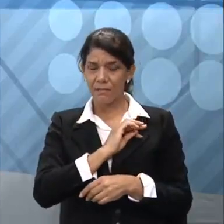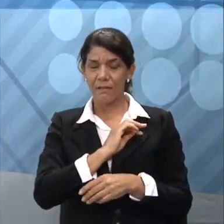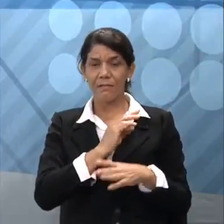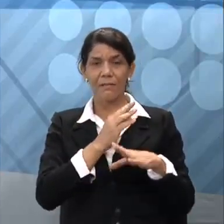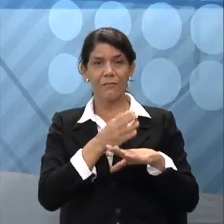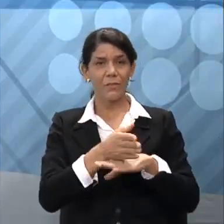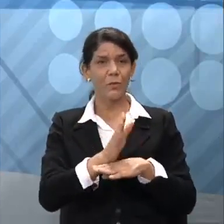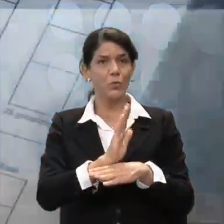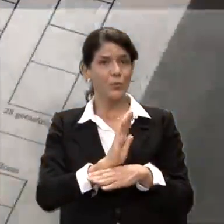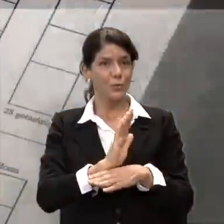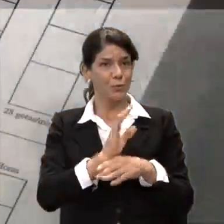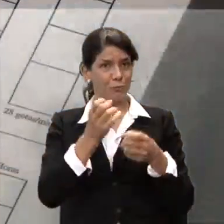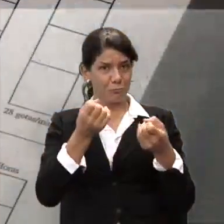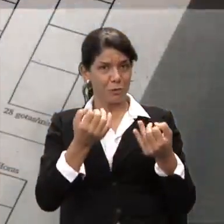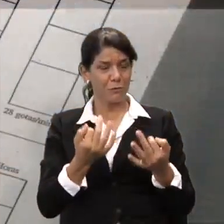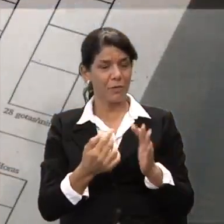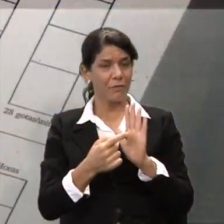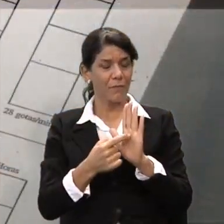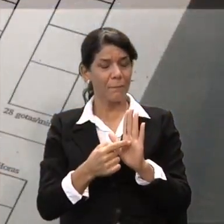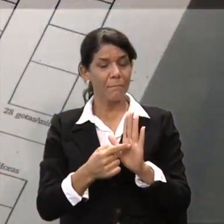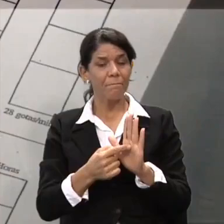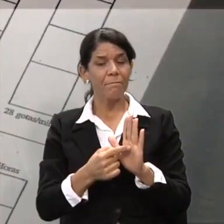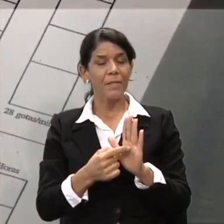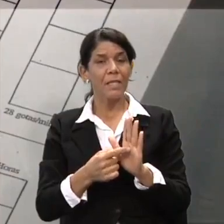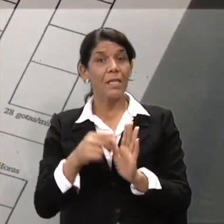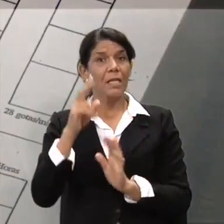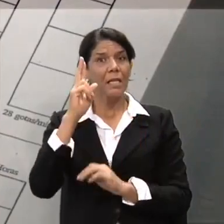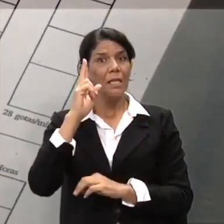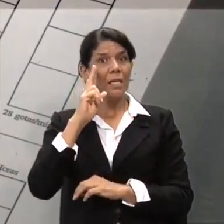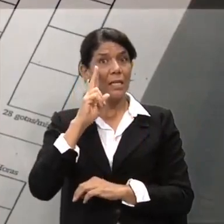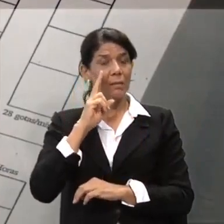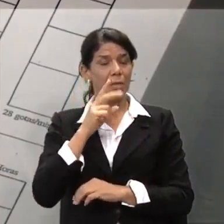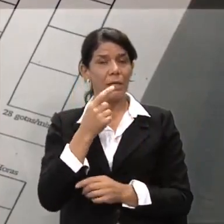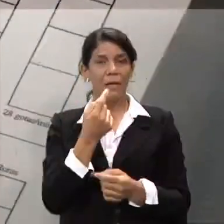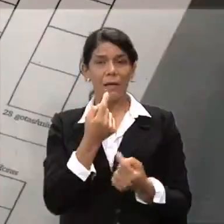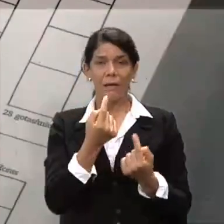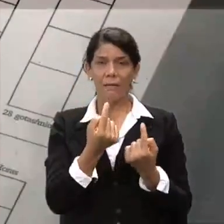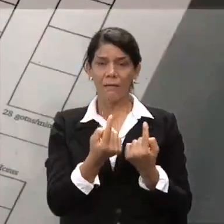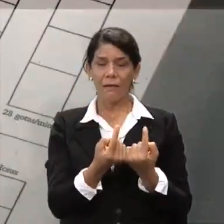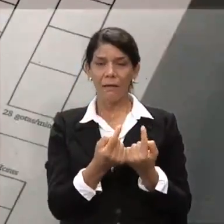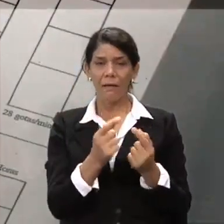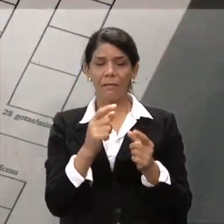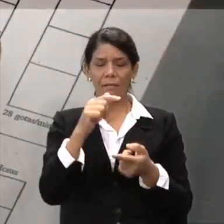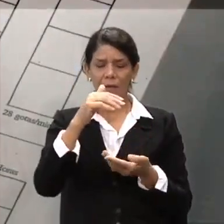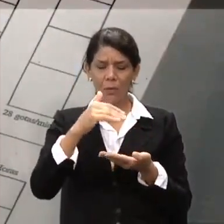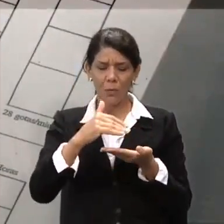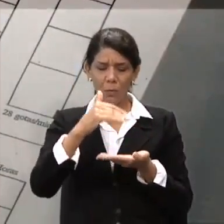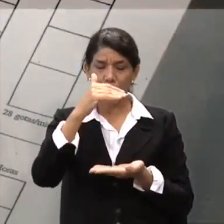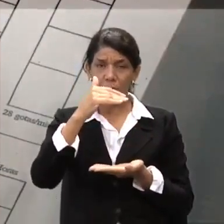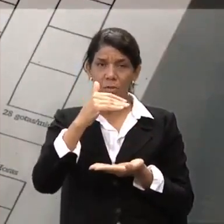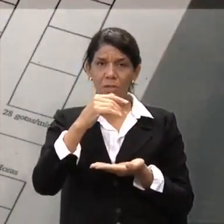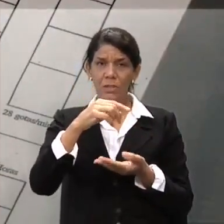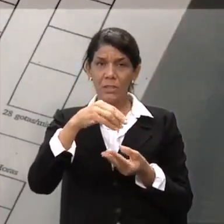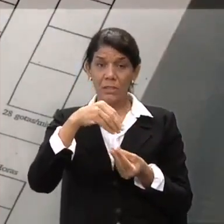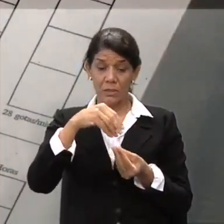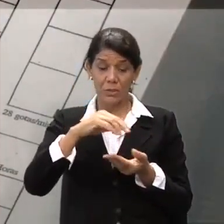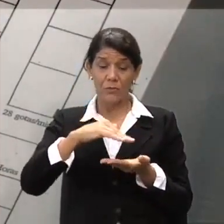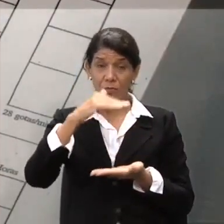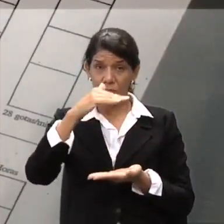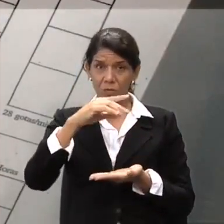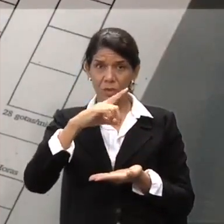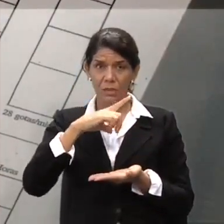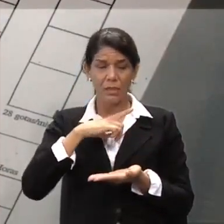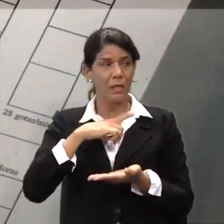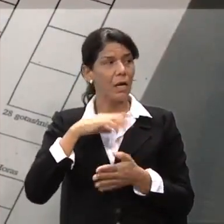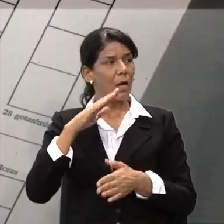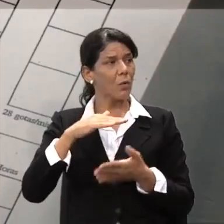meio desse vídeo que nós vamos assistir. Lembrando que cada frasco, ele tem às vezes